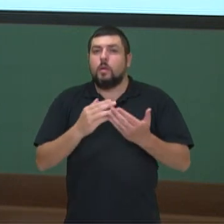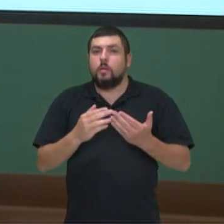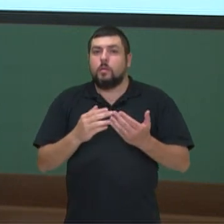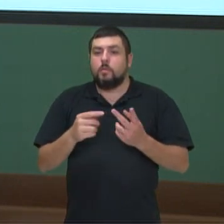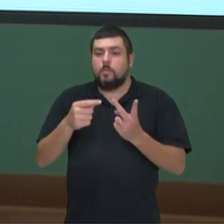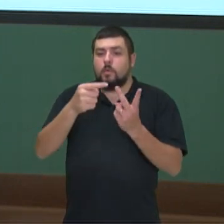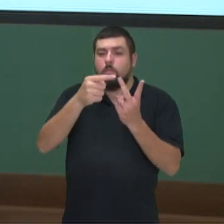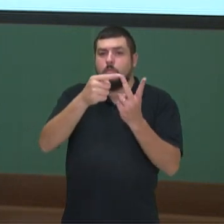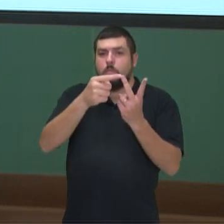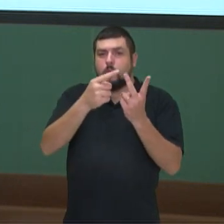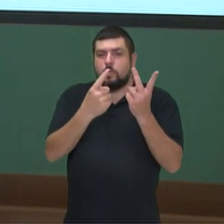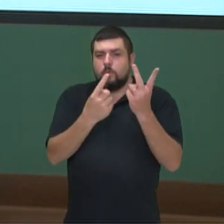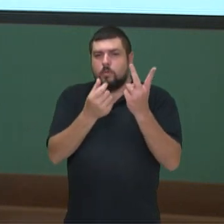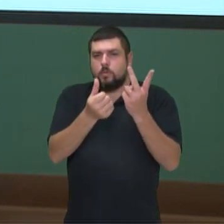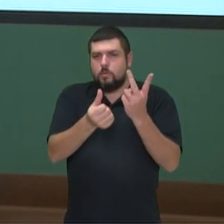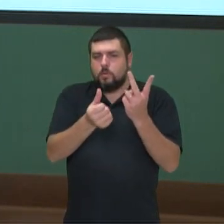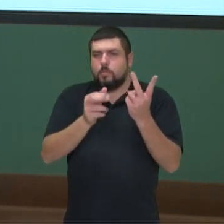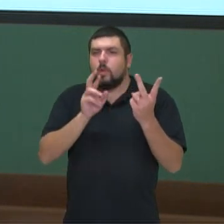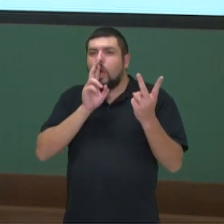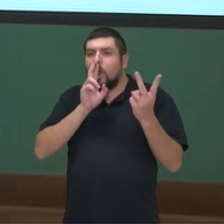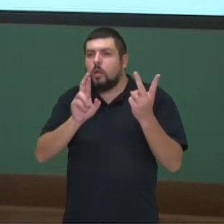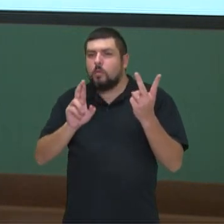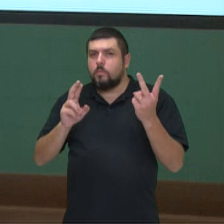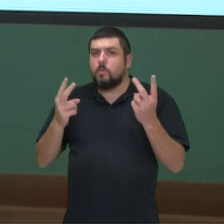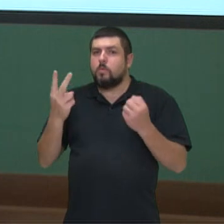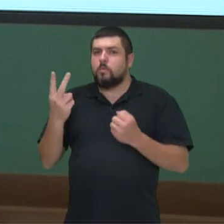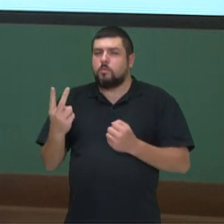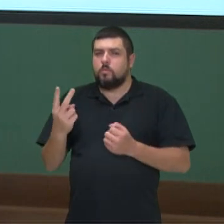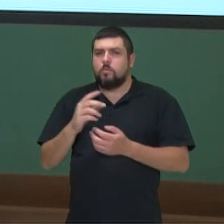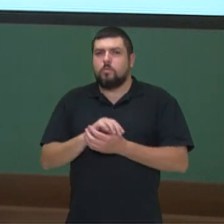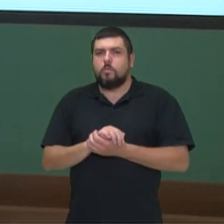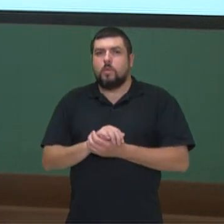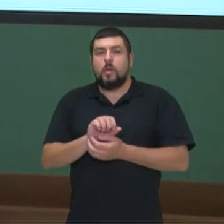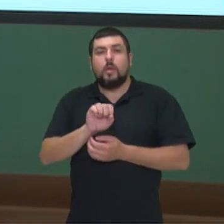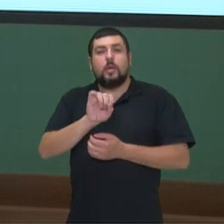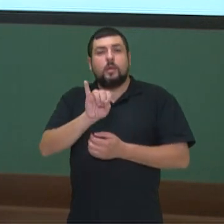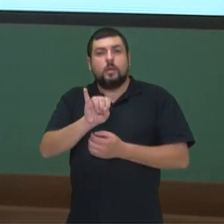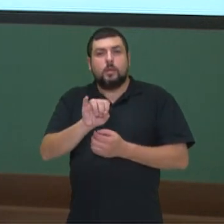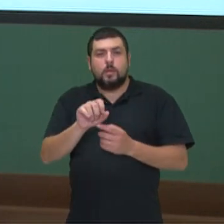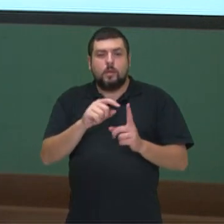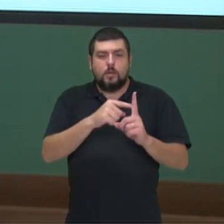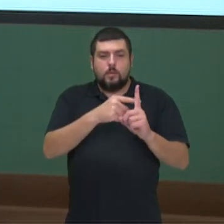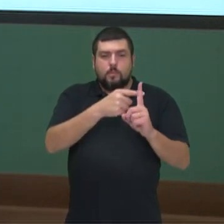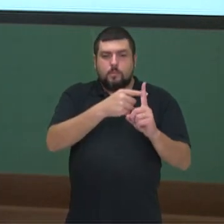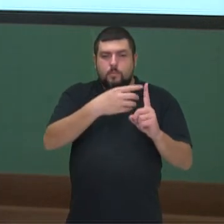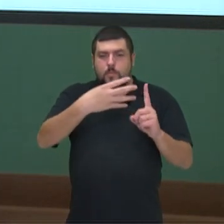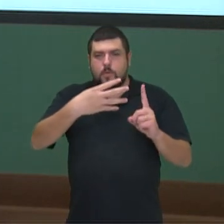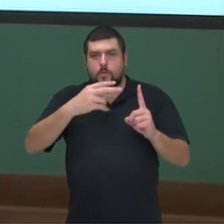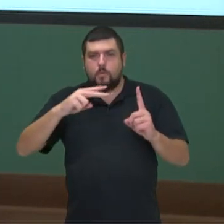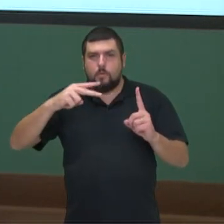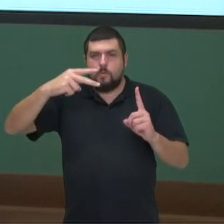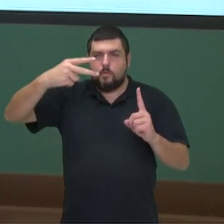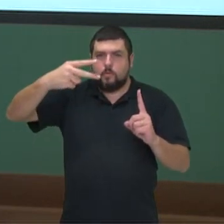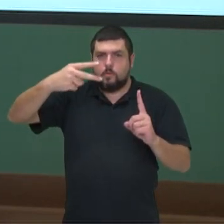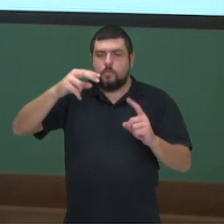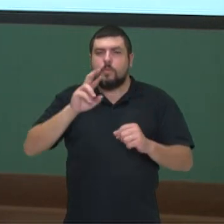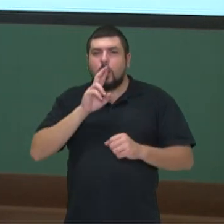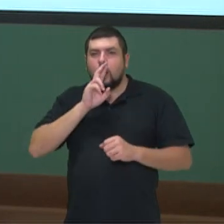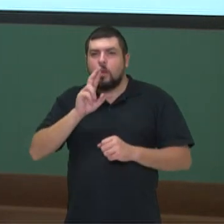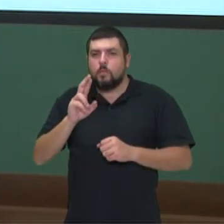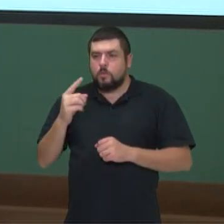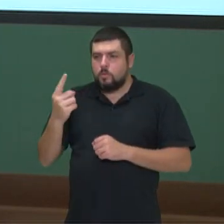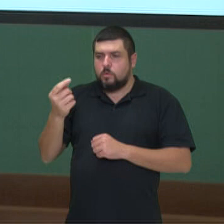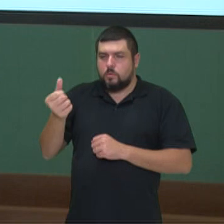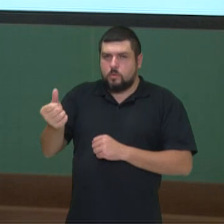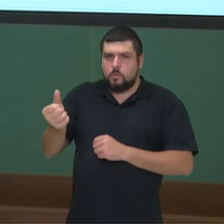duas soluções, ok? Porque se você pegar o mais 4 e elevar ao quadrado, ele vai dar mais 16.